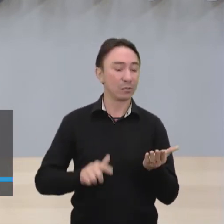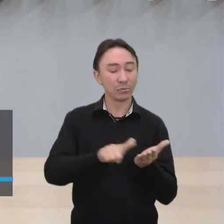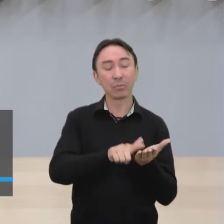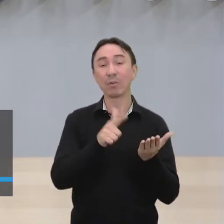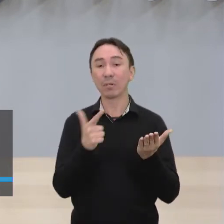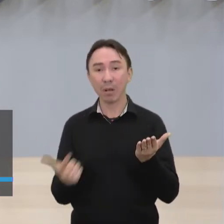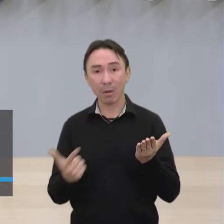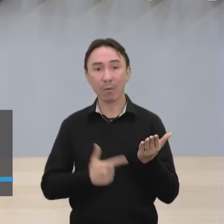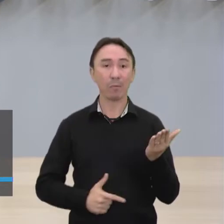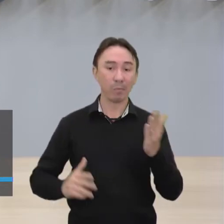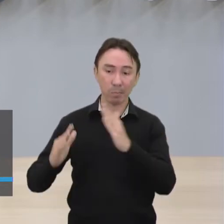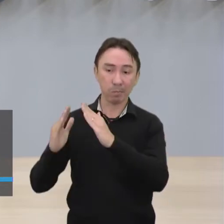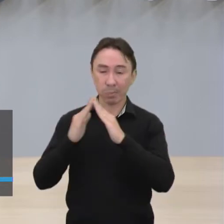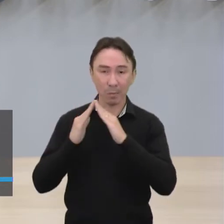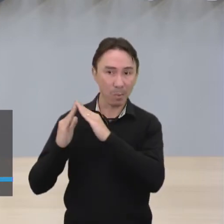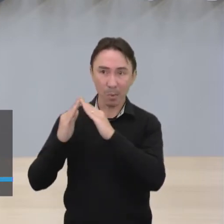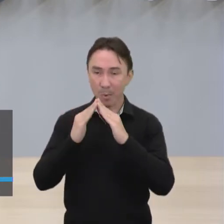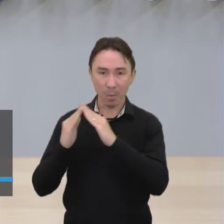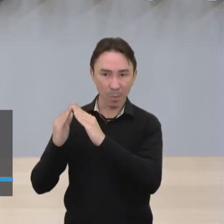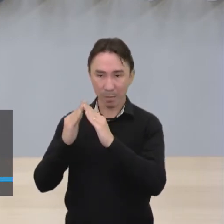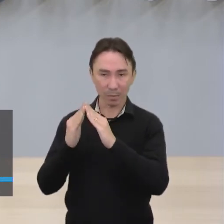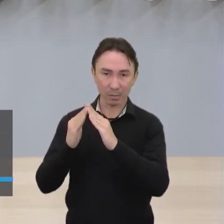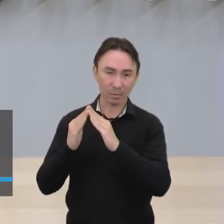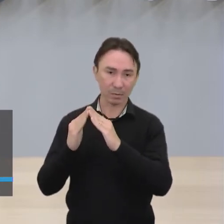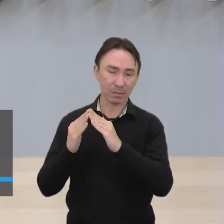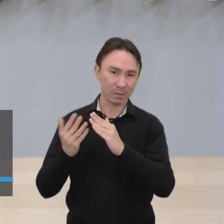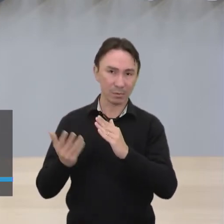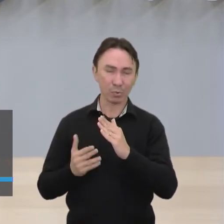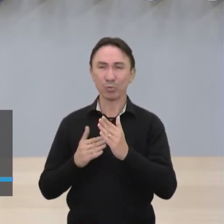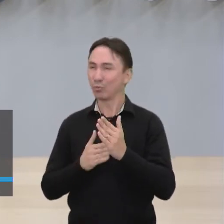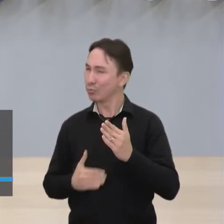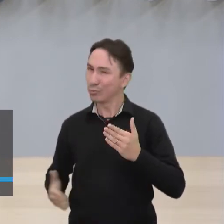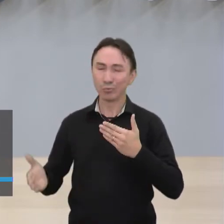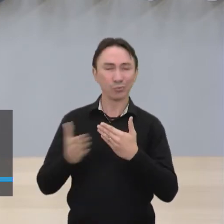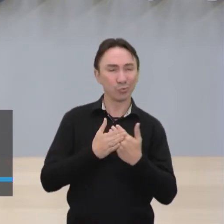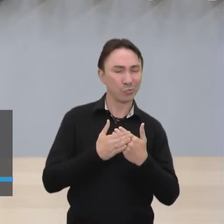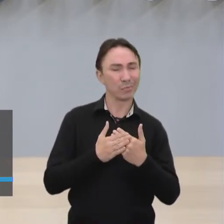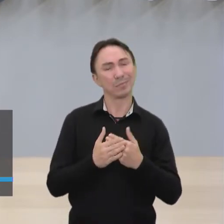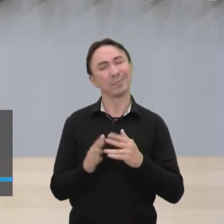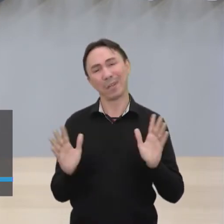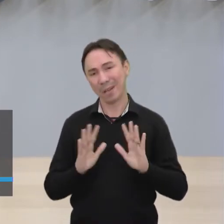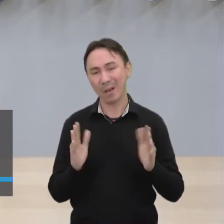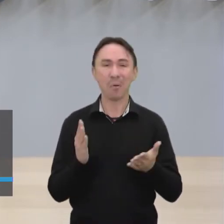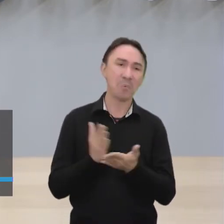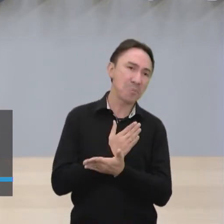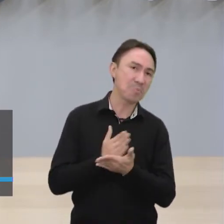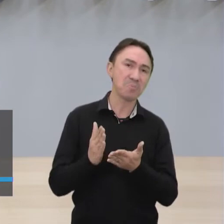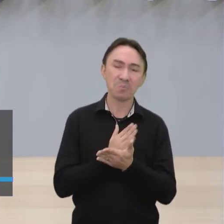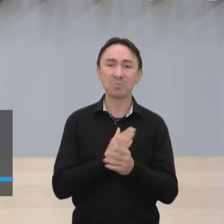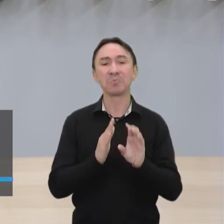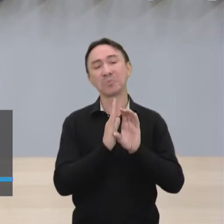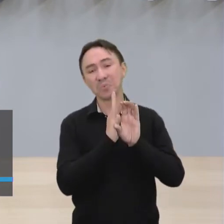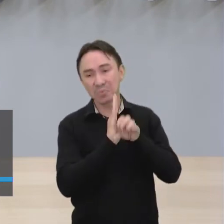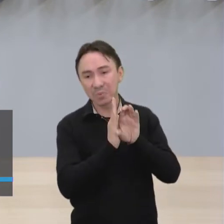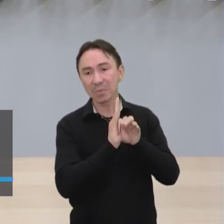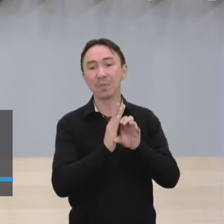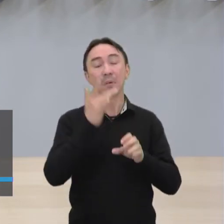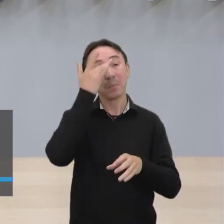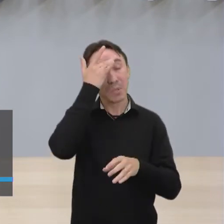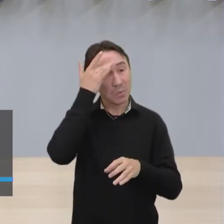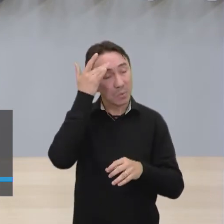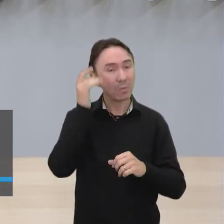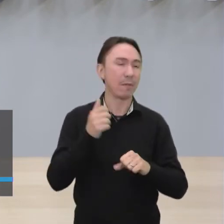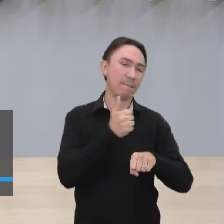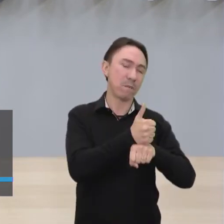sobre o jornalismo comunitário? Tudo? Não, tudo não. Nós trouxemos aí alguns conceitos, trouxemos aí vozes de pessoas especialistas falando